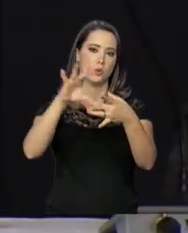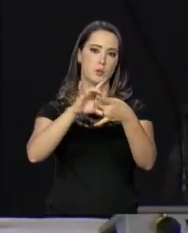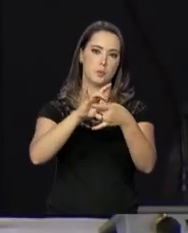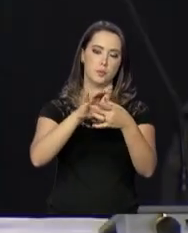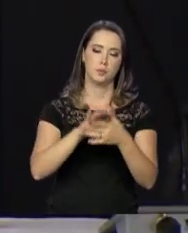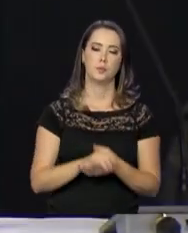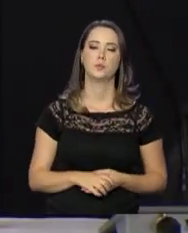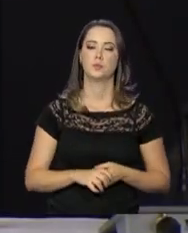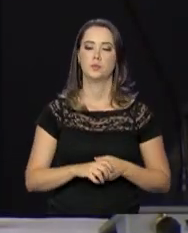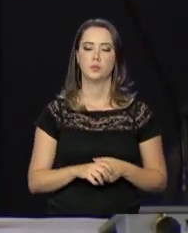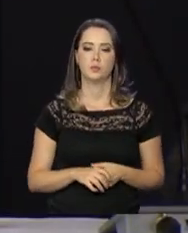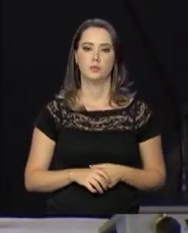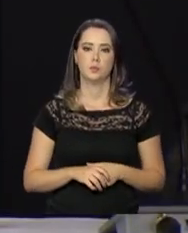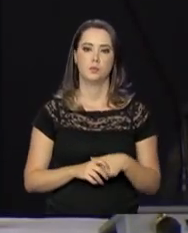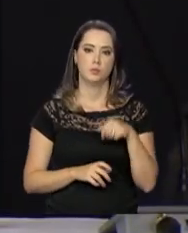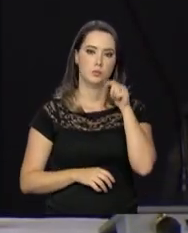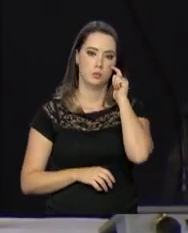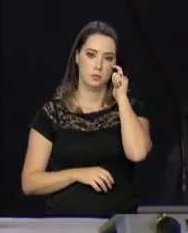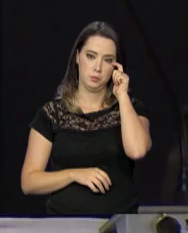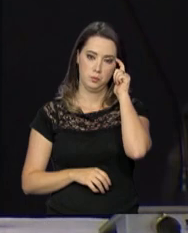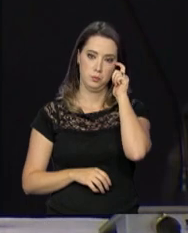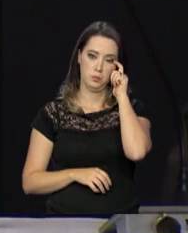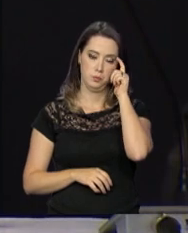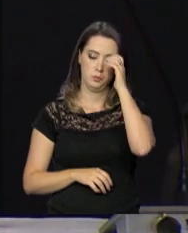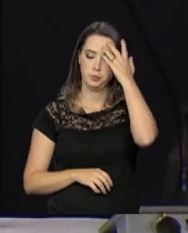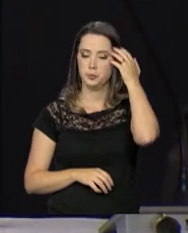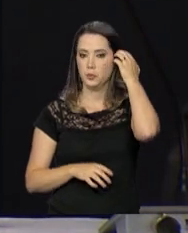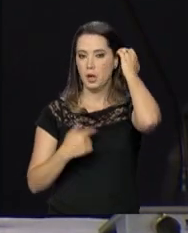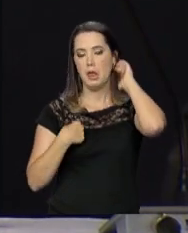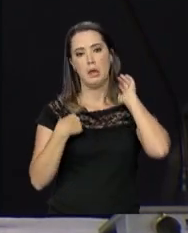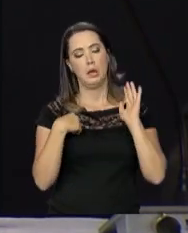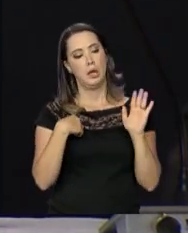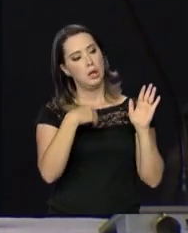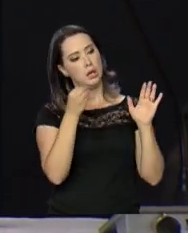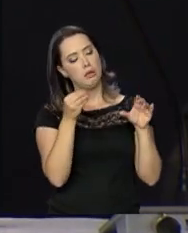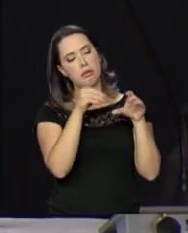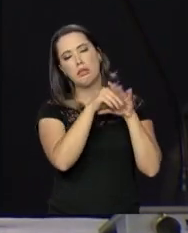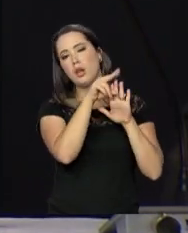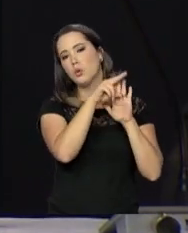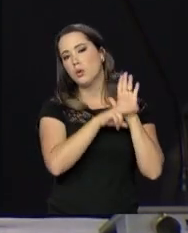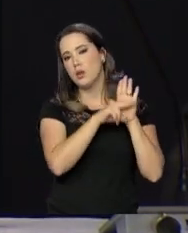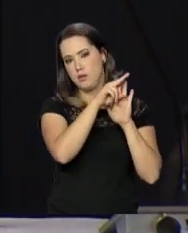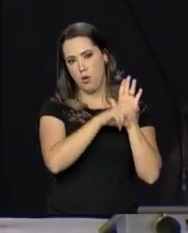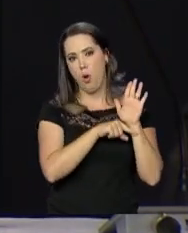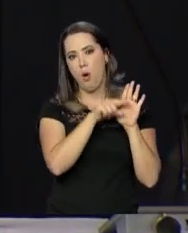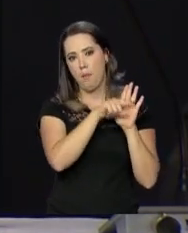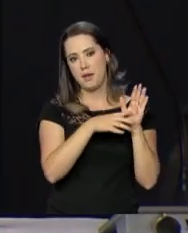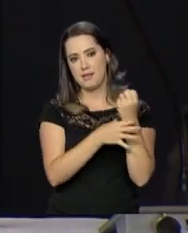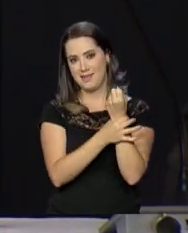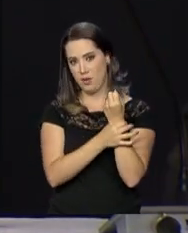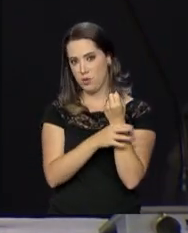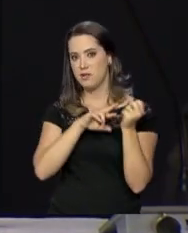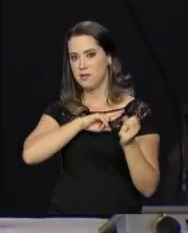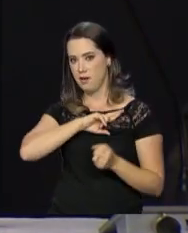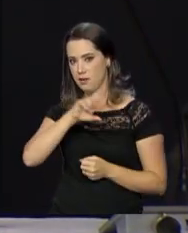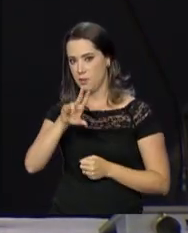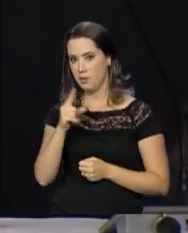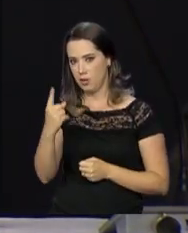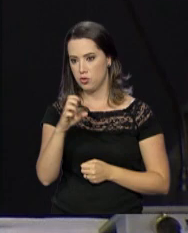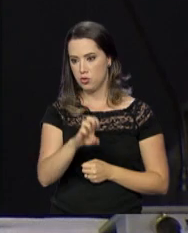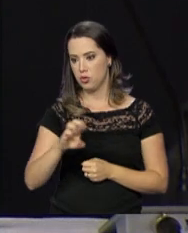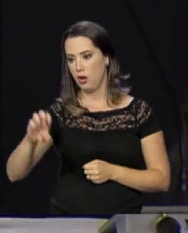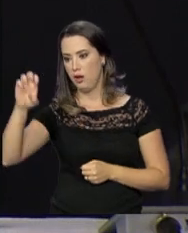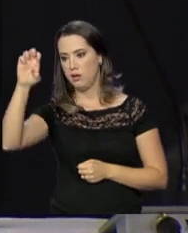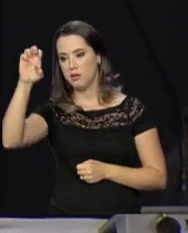Embora formalmente a segurança pública caiba aos estados, mas nada impede, sem invadir competências